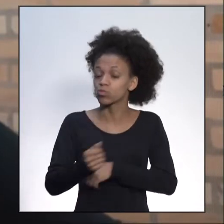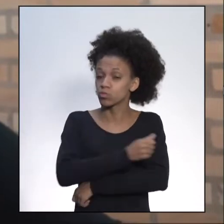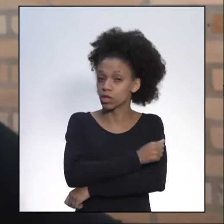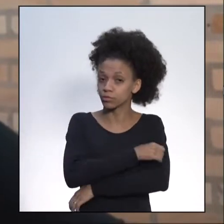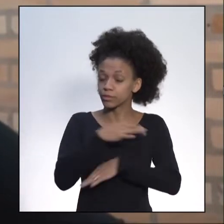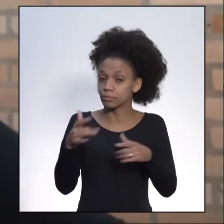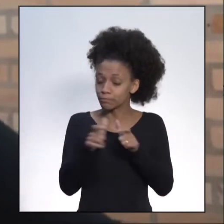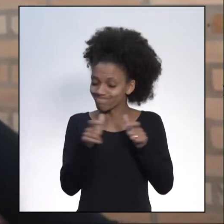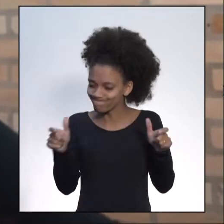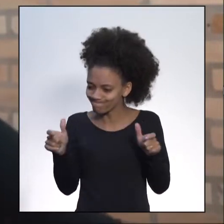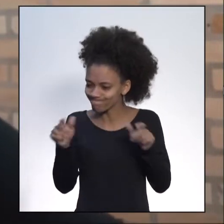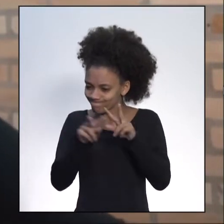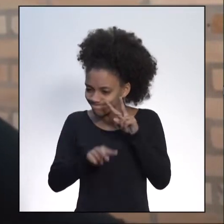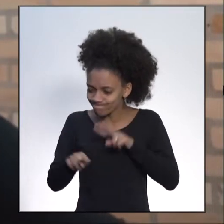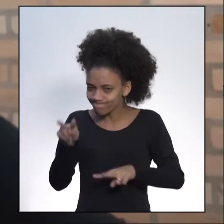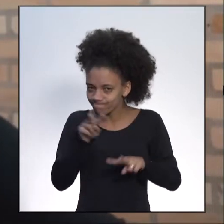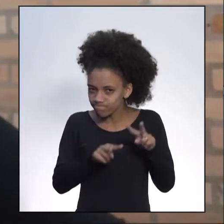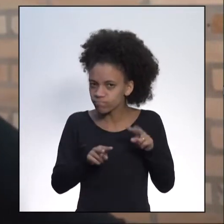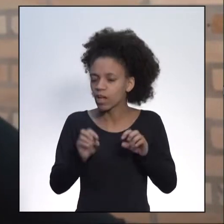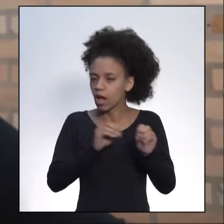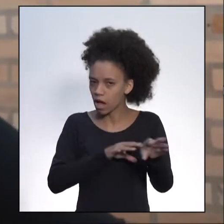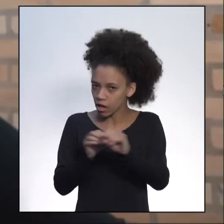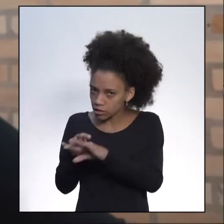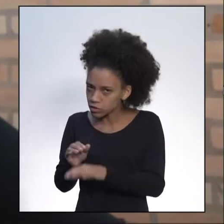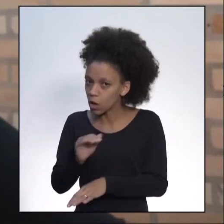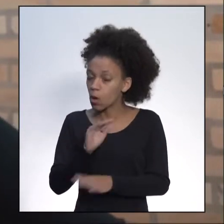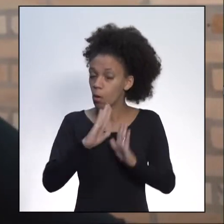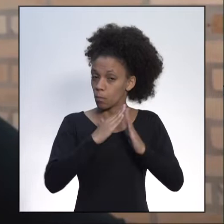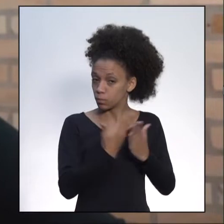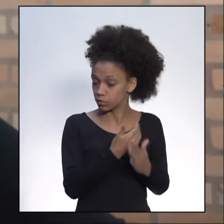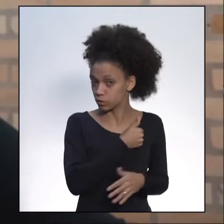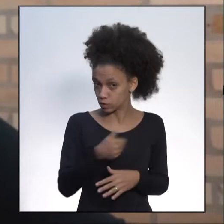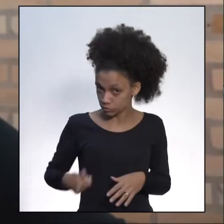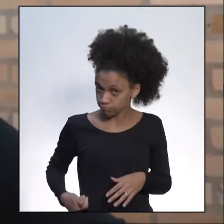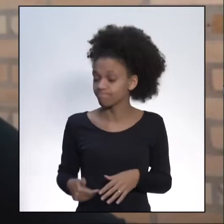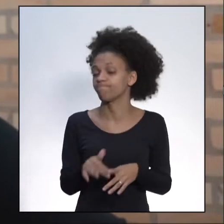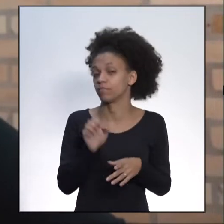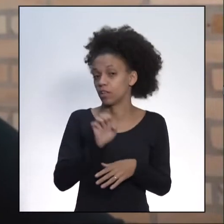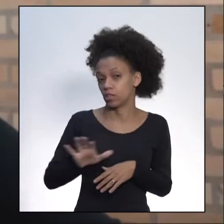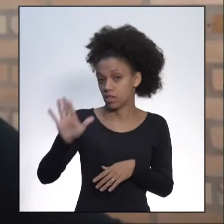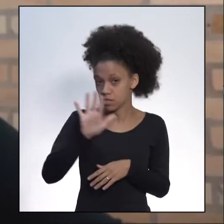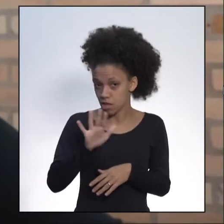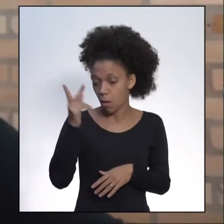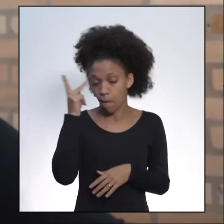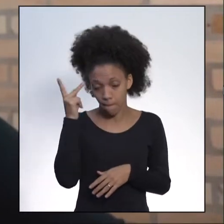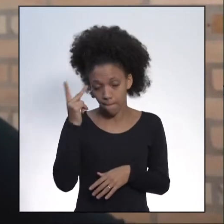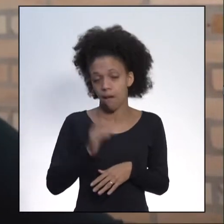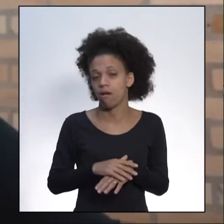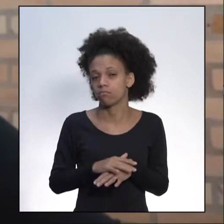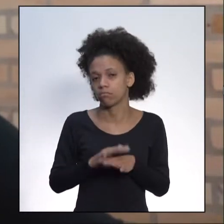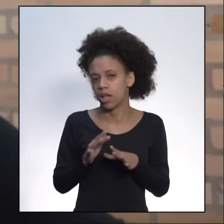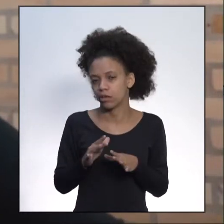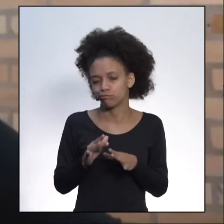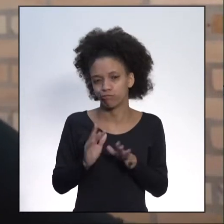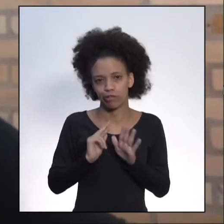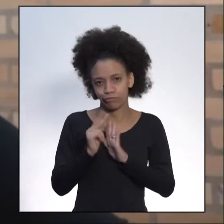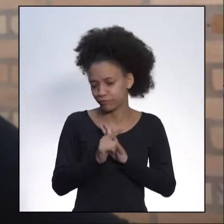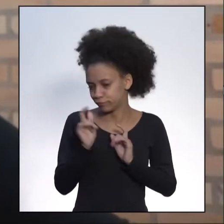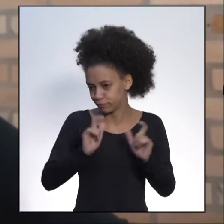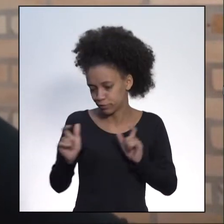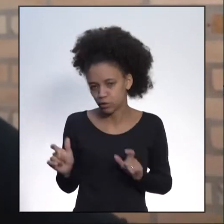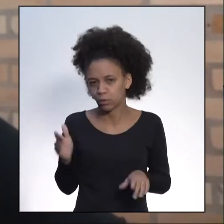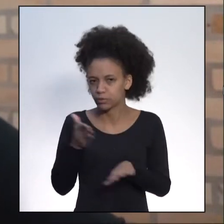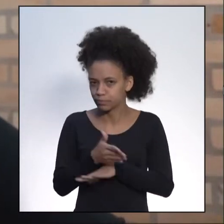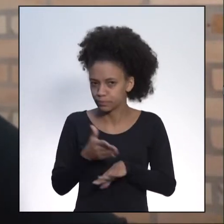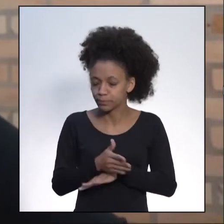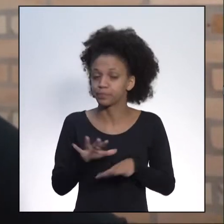é a educação no estado de São Paulo, a educação pública no estado de São Paulo, a gente está falando aí de muita gente ao mesmo